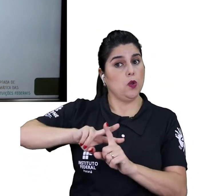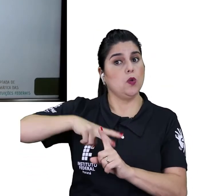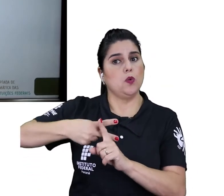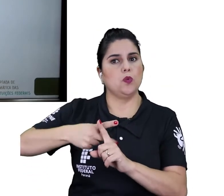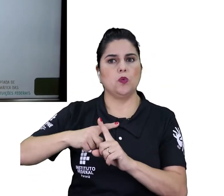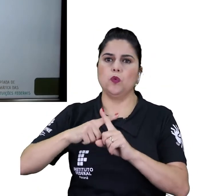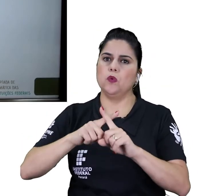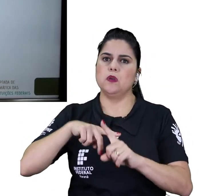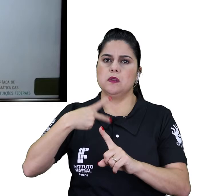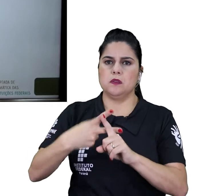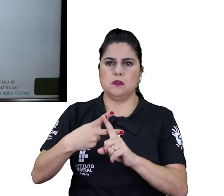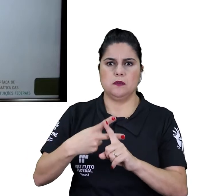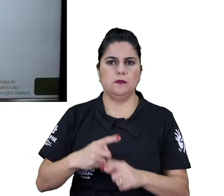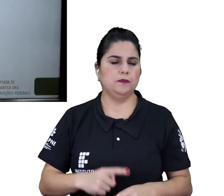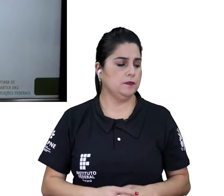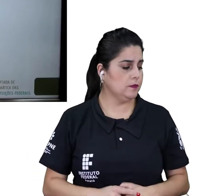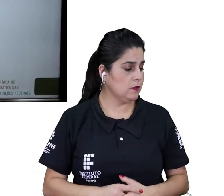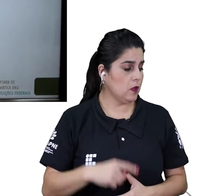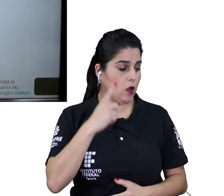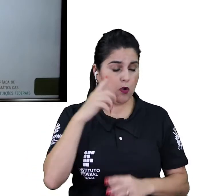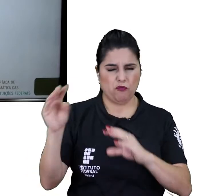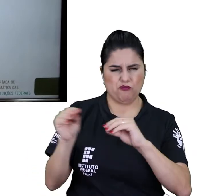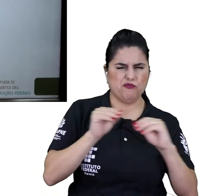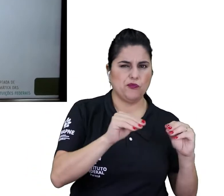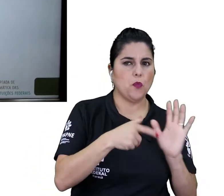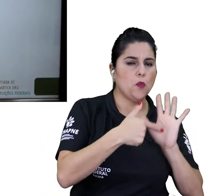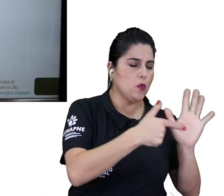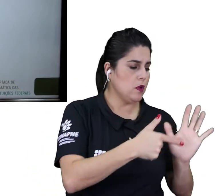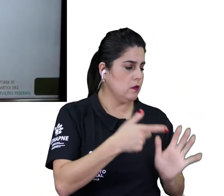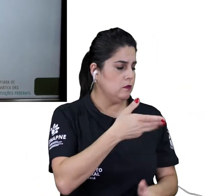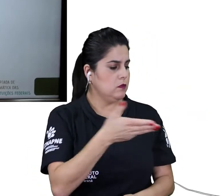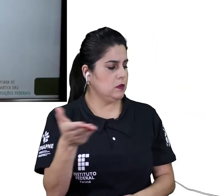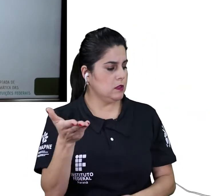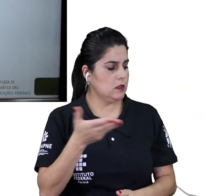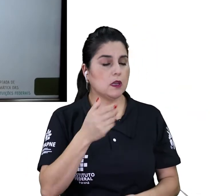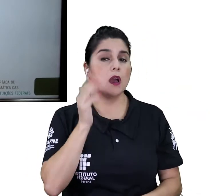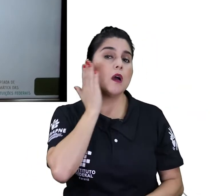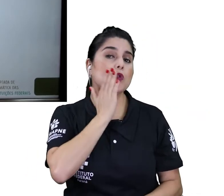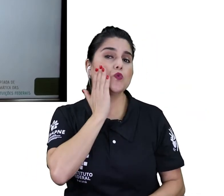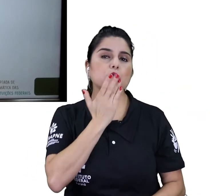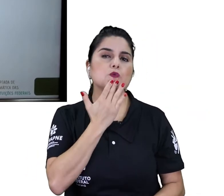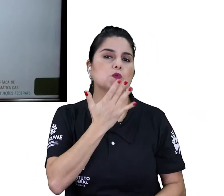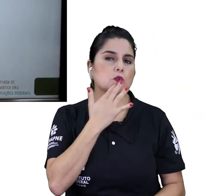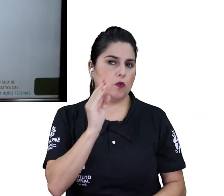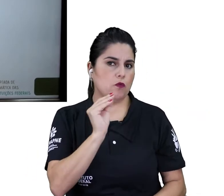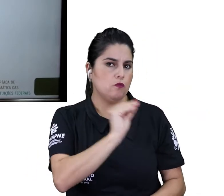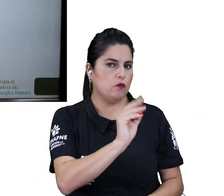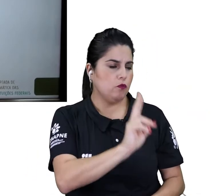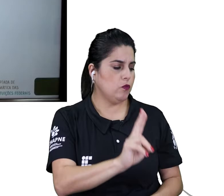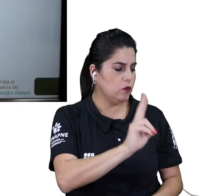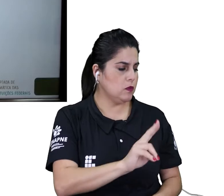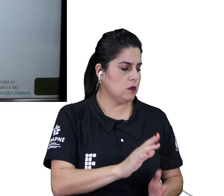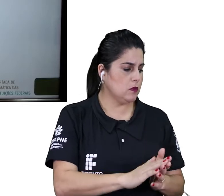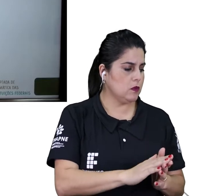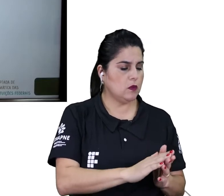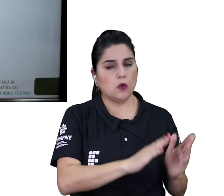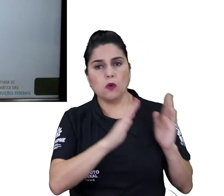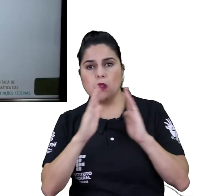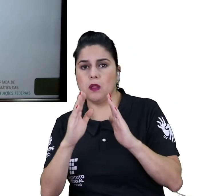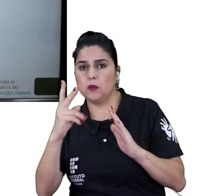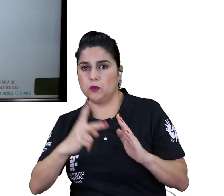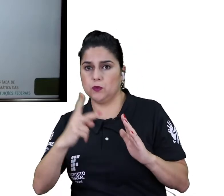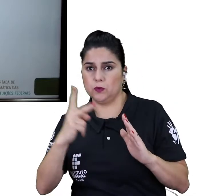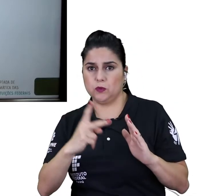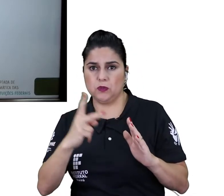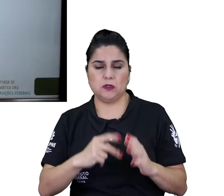dobro. Eu vou colocar então este lado aqui, em azul. O lado do